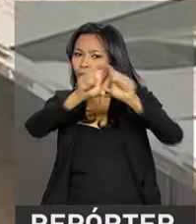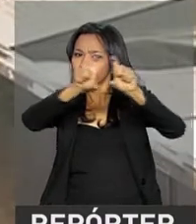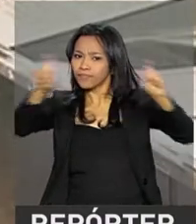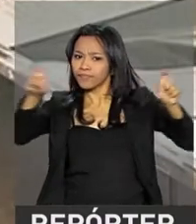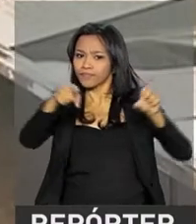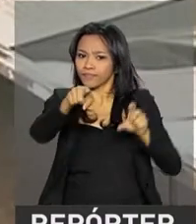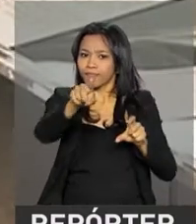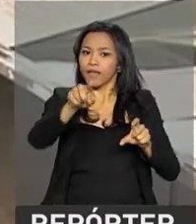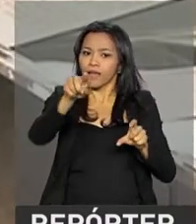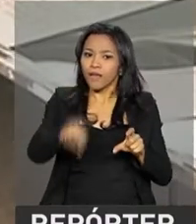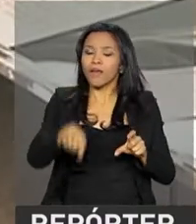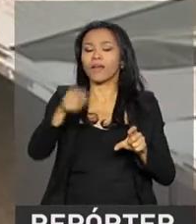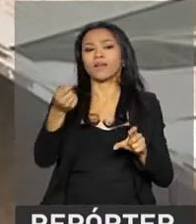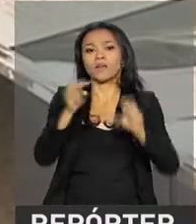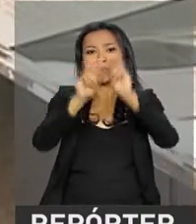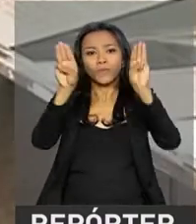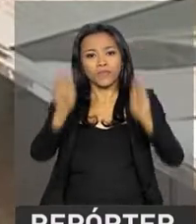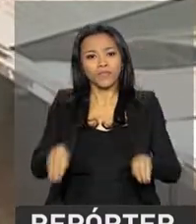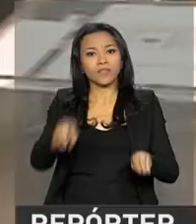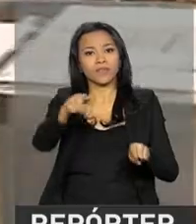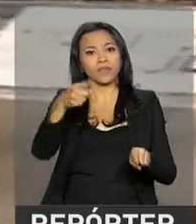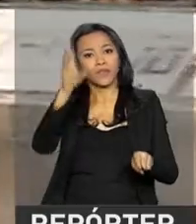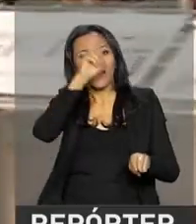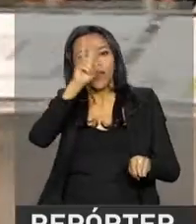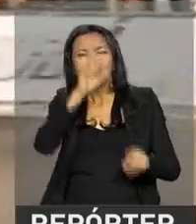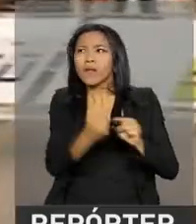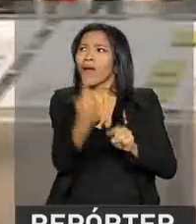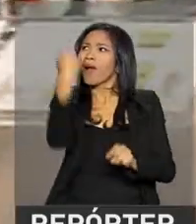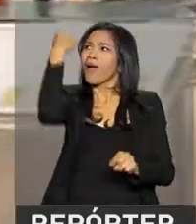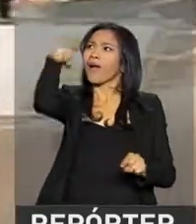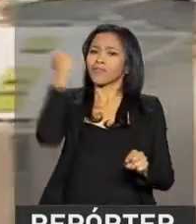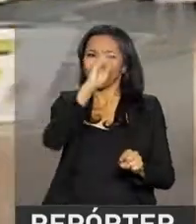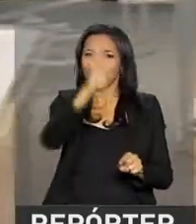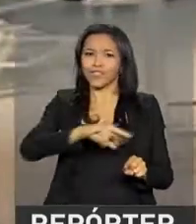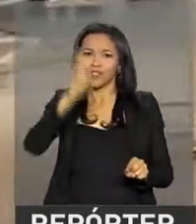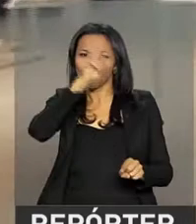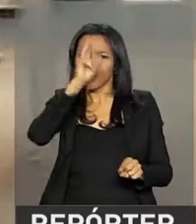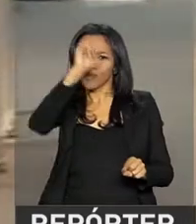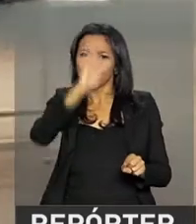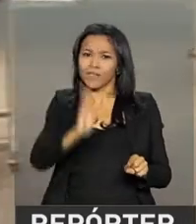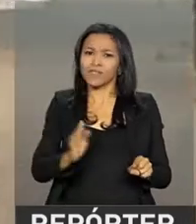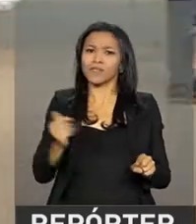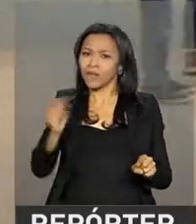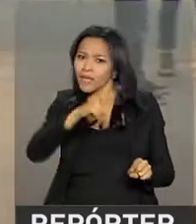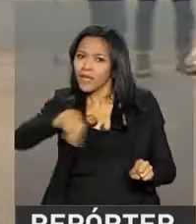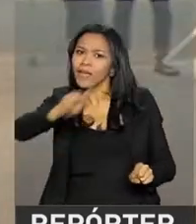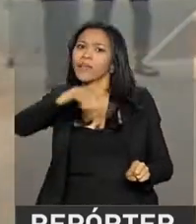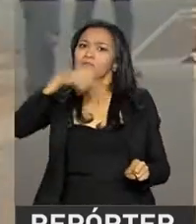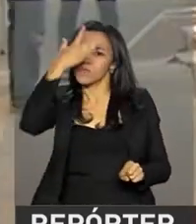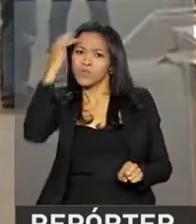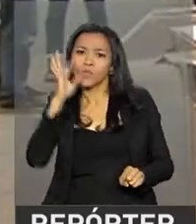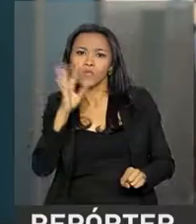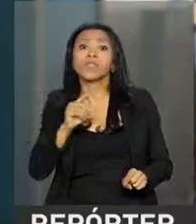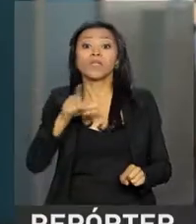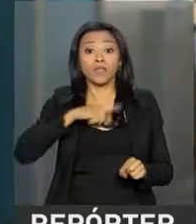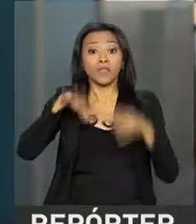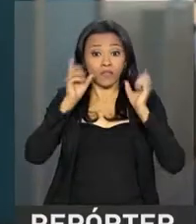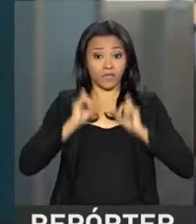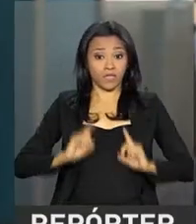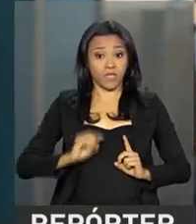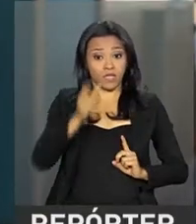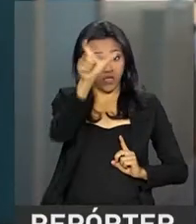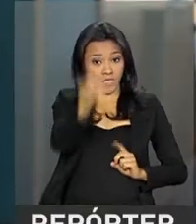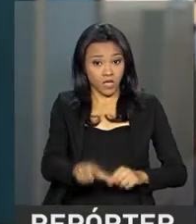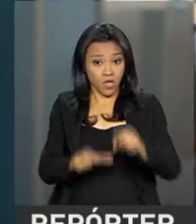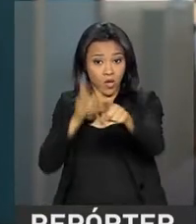peças do acervo do museu dedicado à independência a todas as pessoas, mas principalmente aquelas com alguma deficiência, como o professor